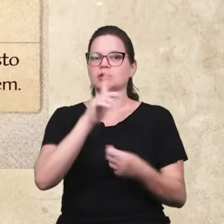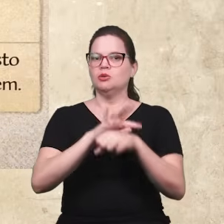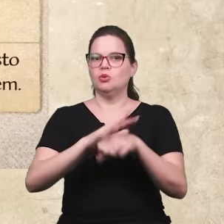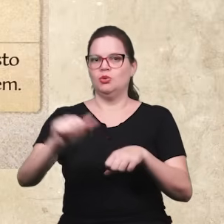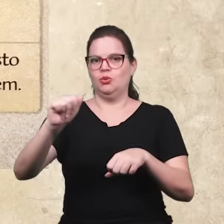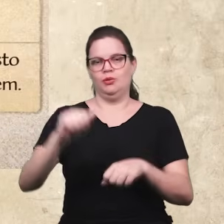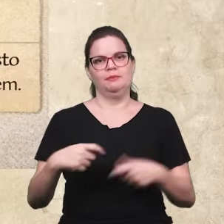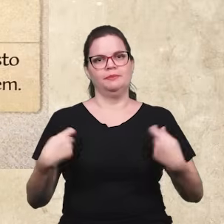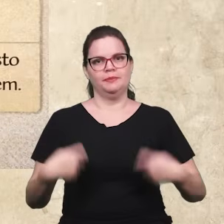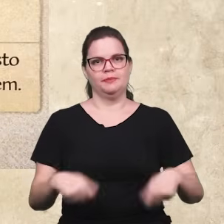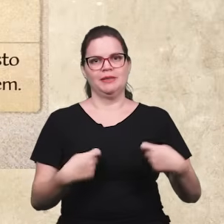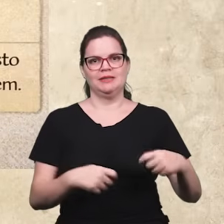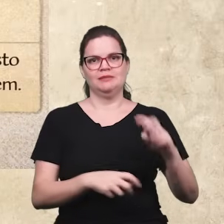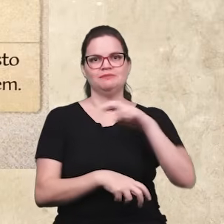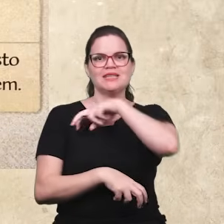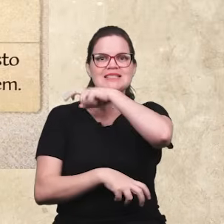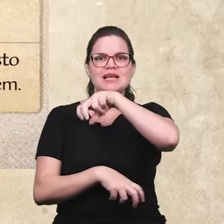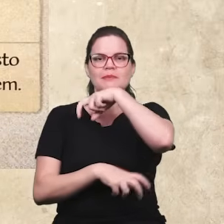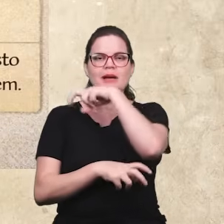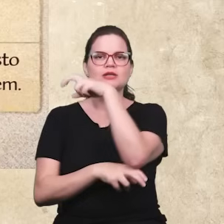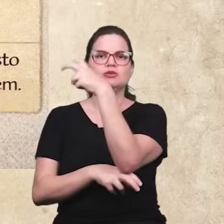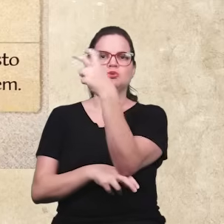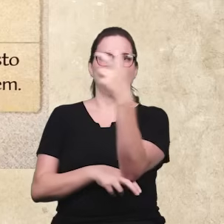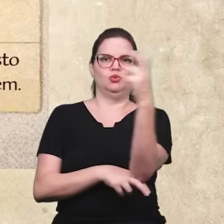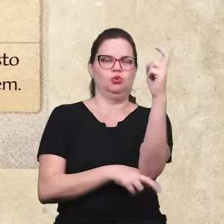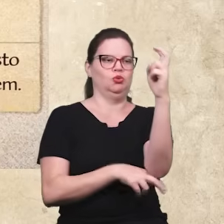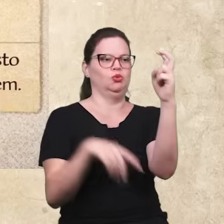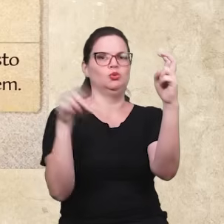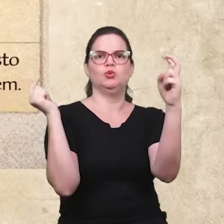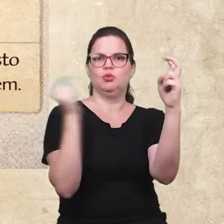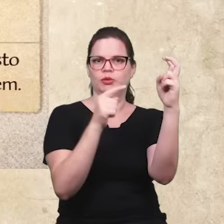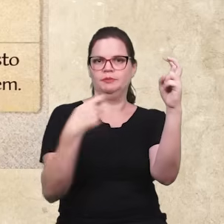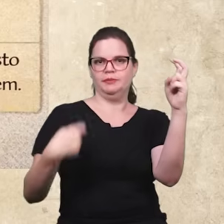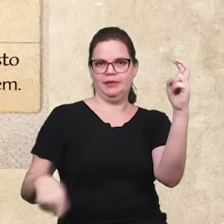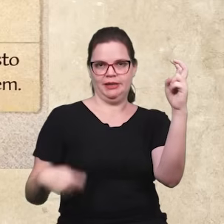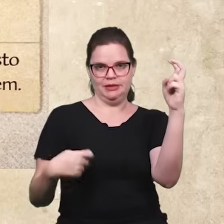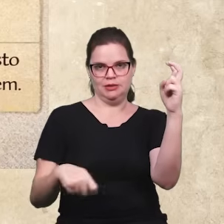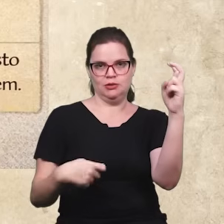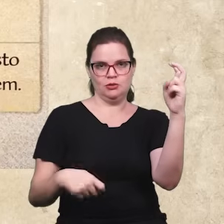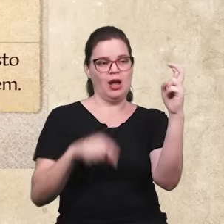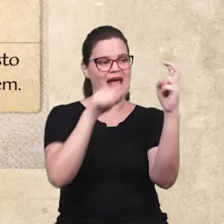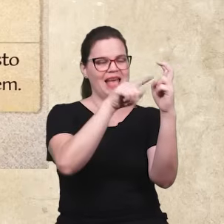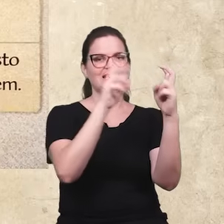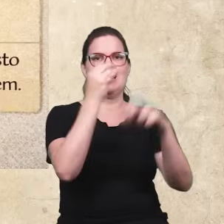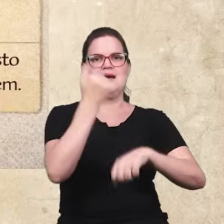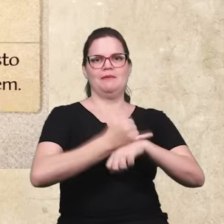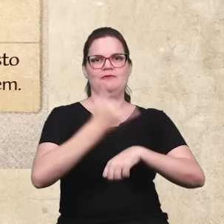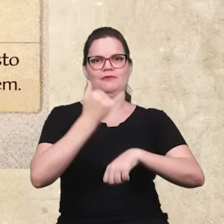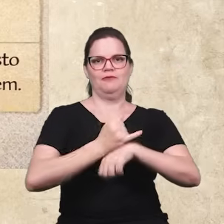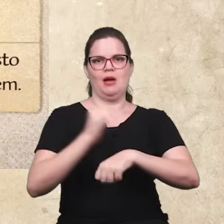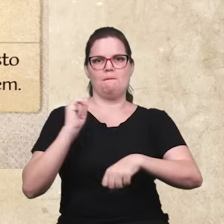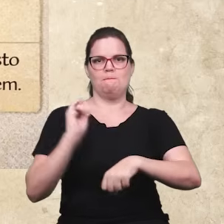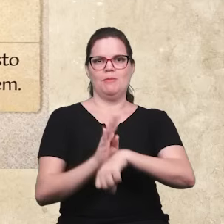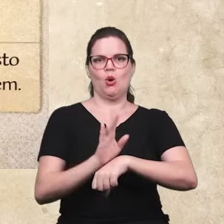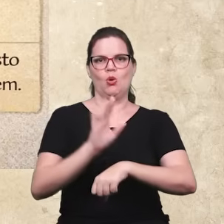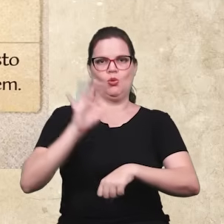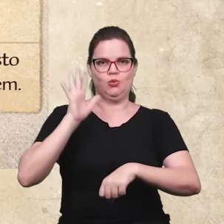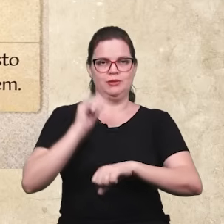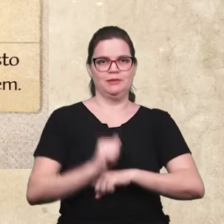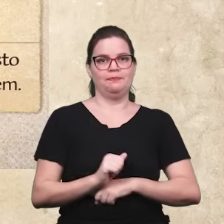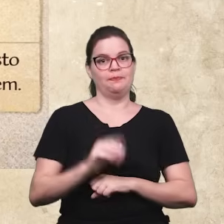uma serpente foi levantada. Agora, o que é importante nós dizermos, o homem estava debaixo de